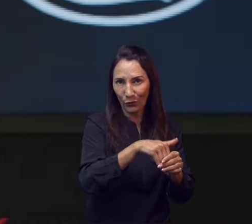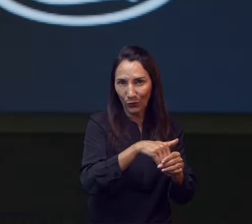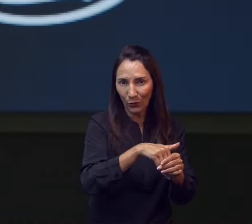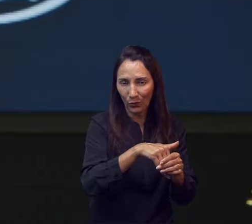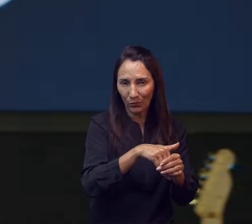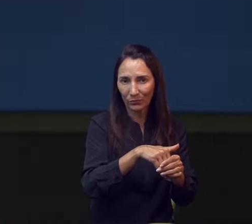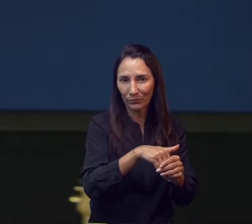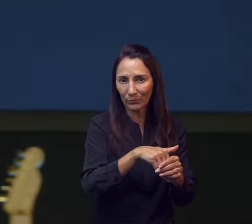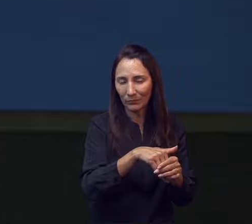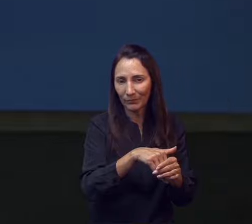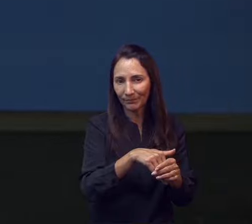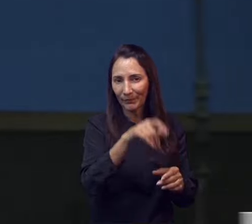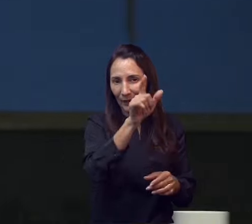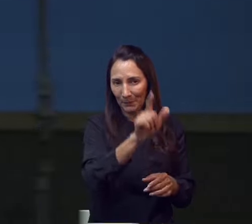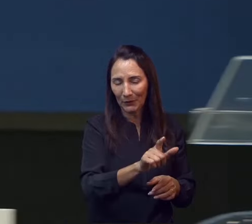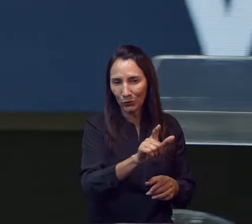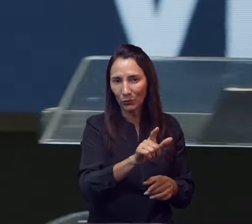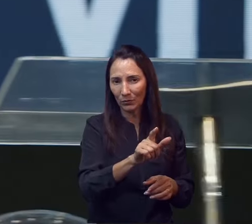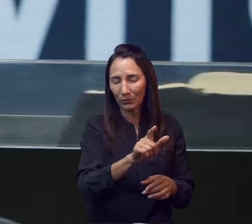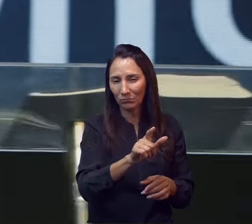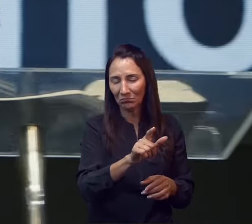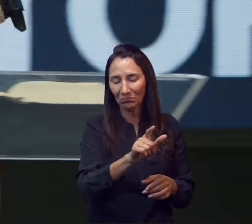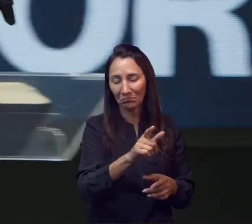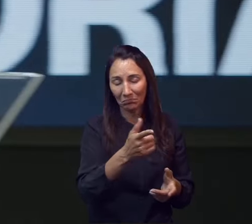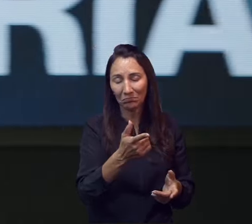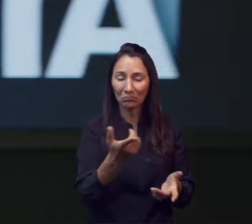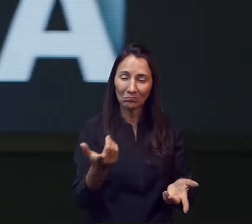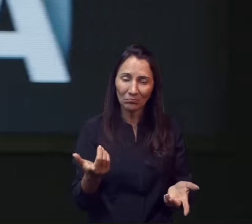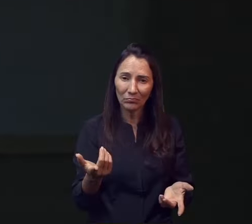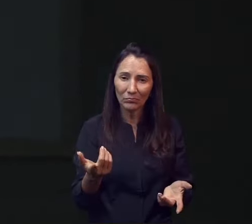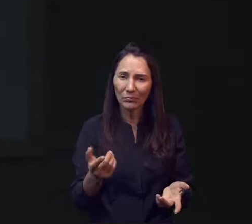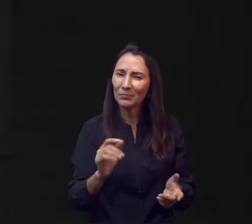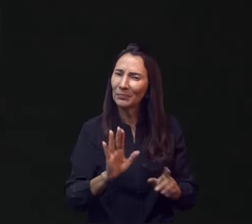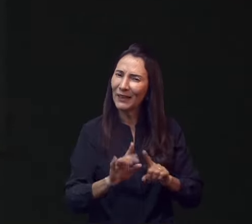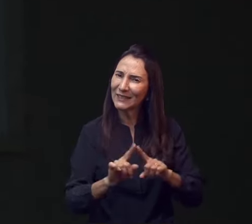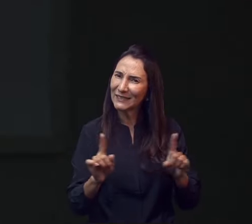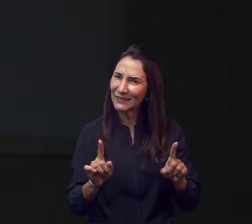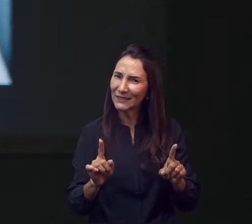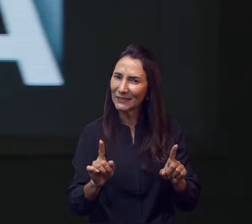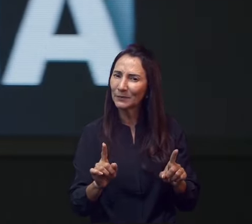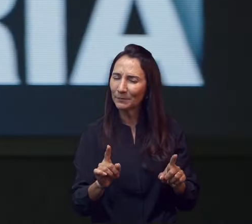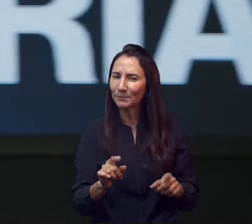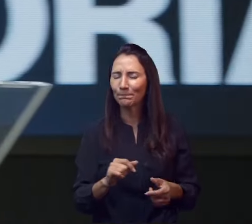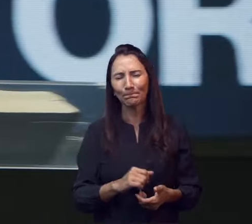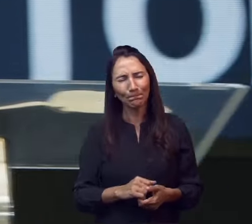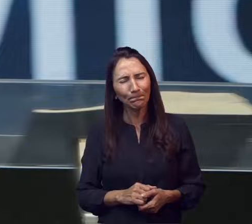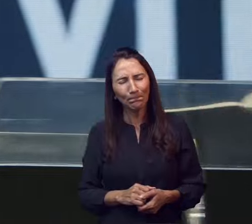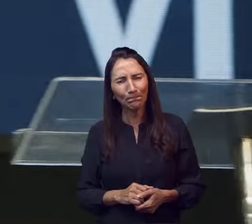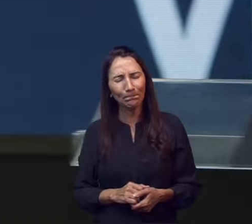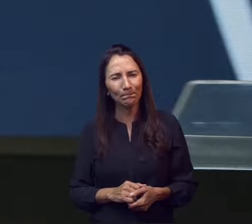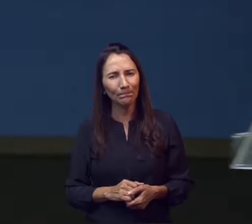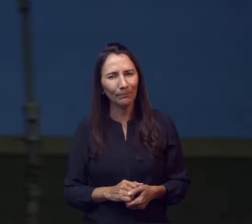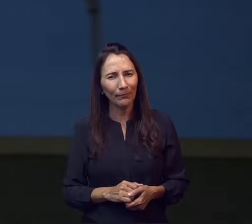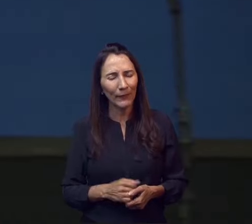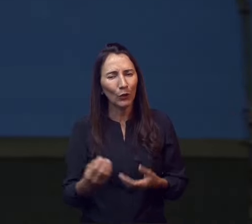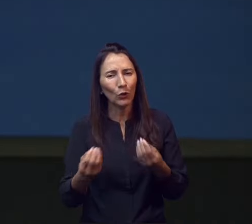outro assunto eu só tô aproveitando aqui mas para dizer para você outra como é que você pensa